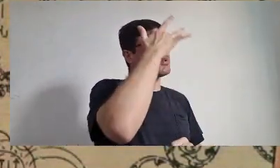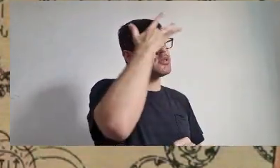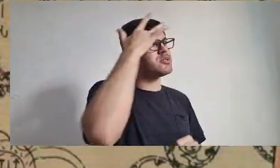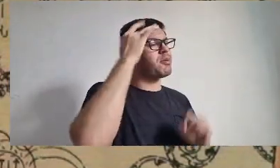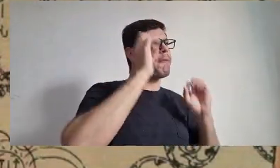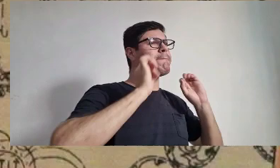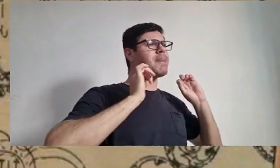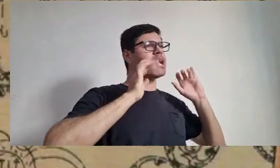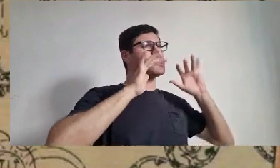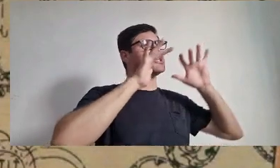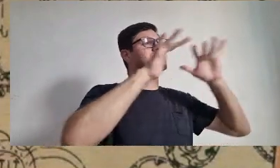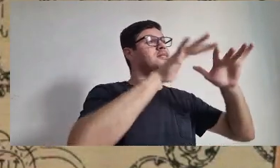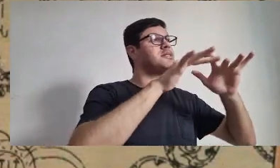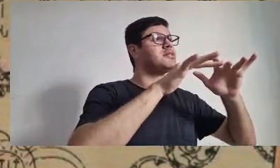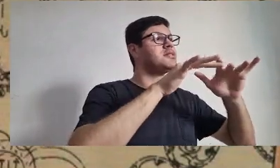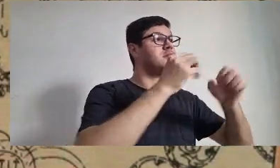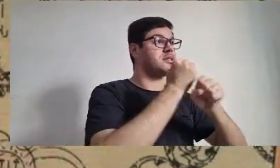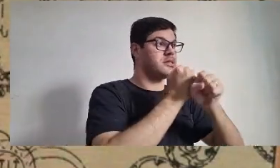será maior,